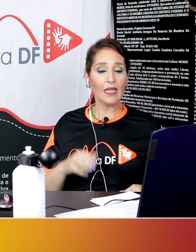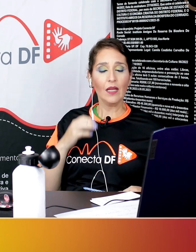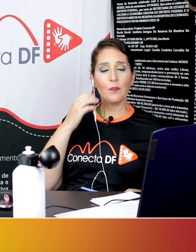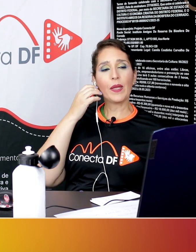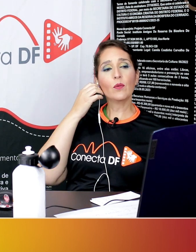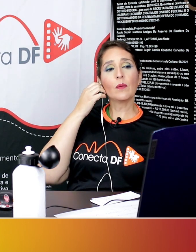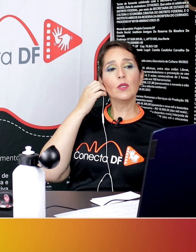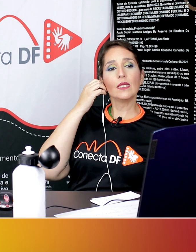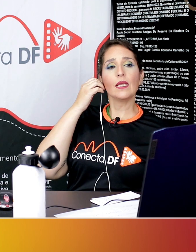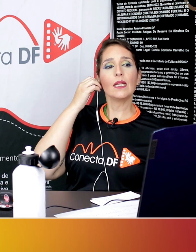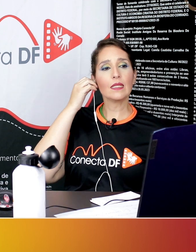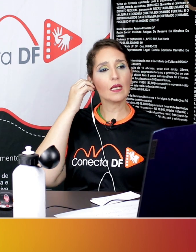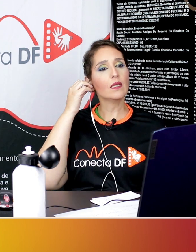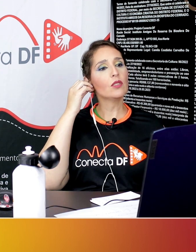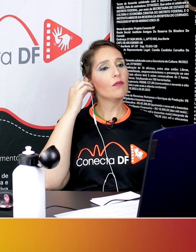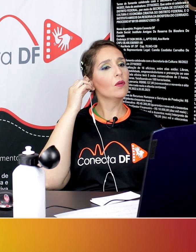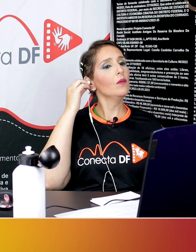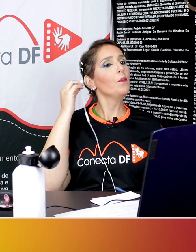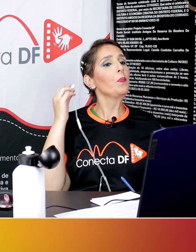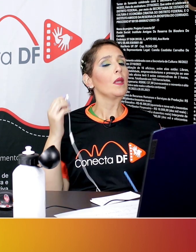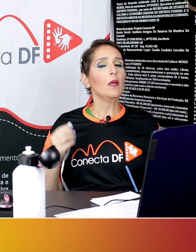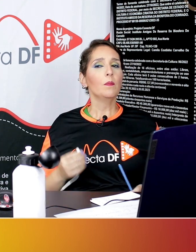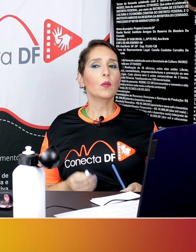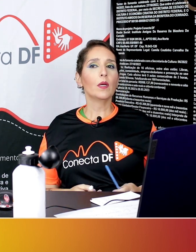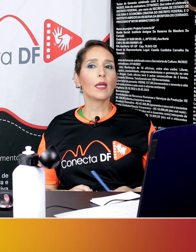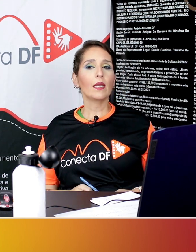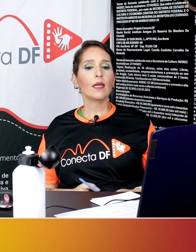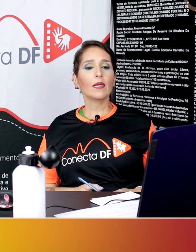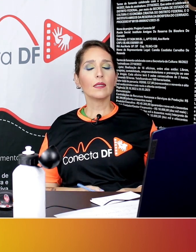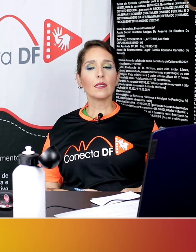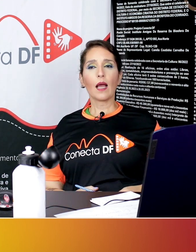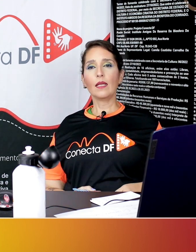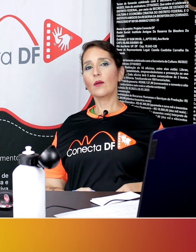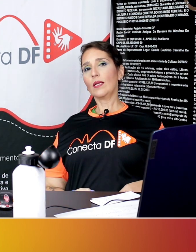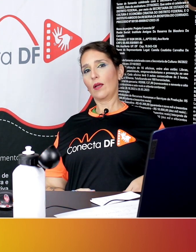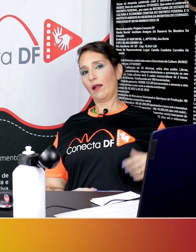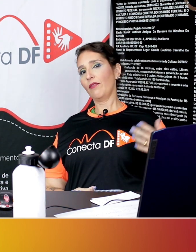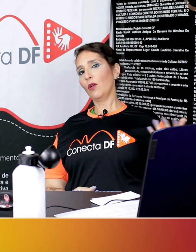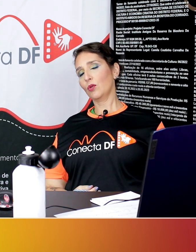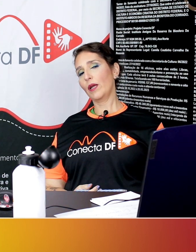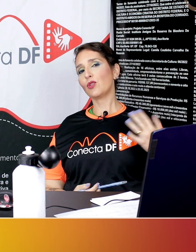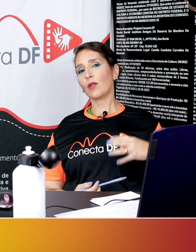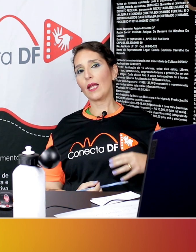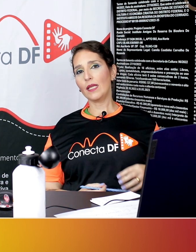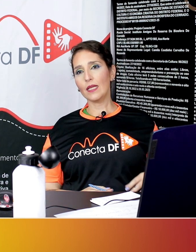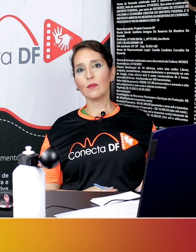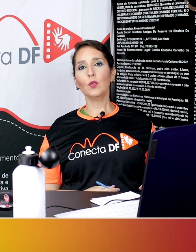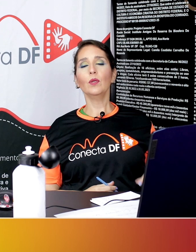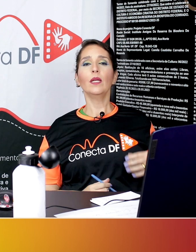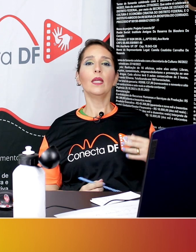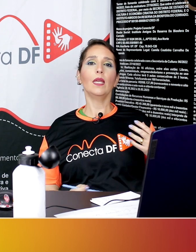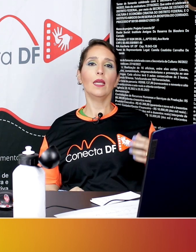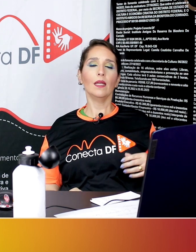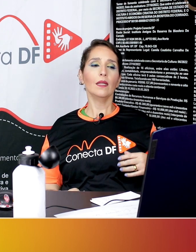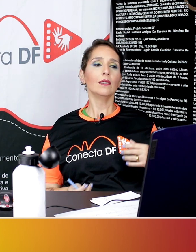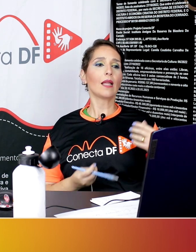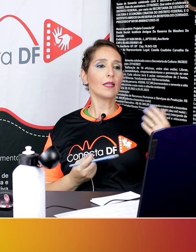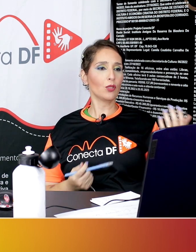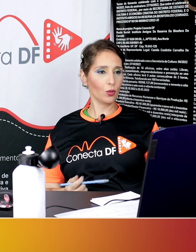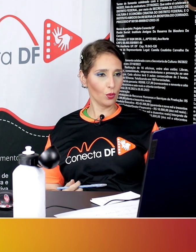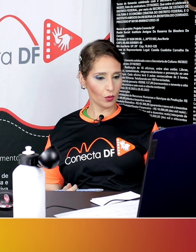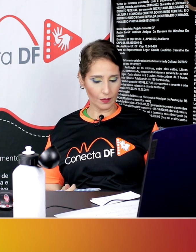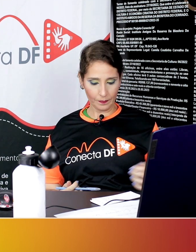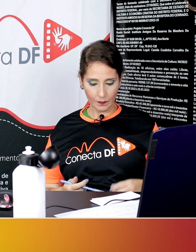Ok. Pergunta muito interessante, viu? Porque a língua, ela falou do regionalismo e